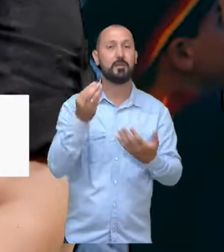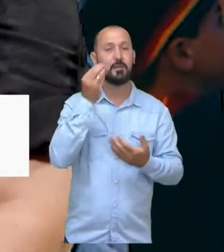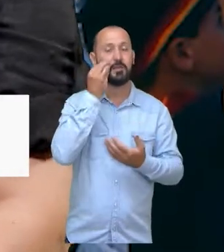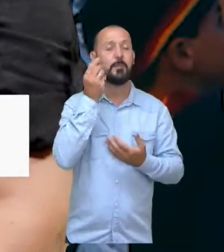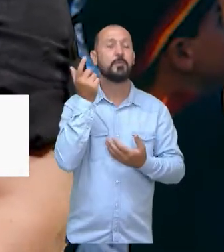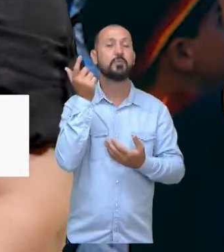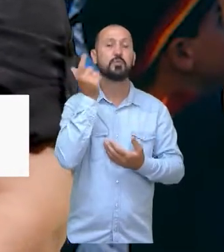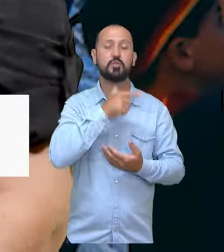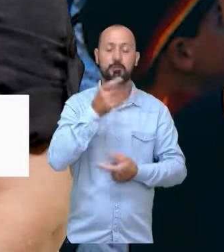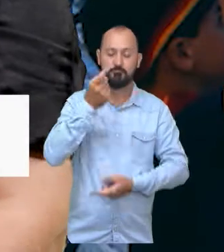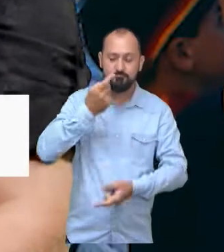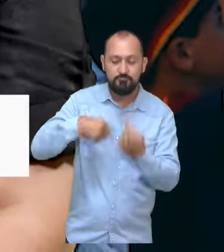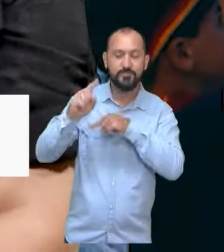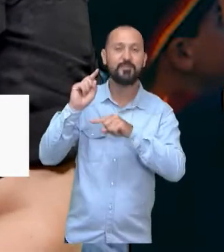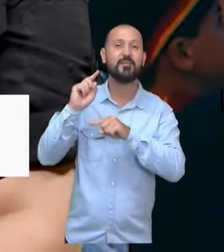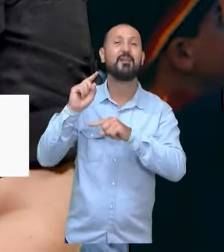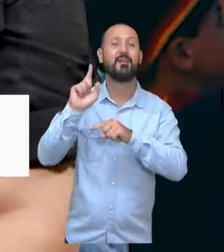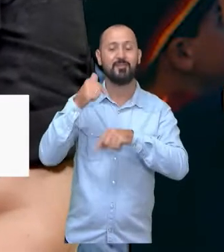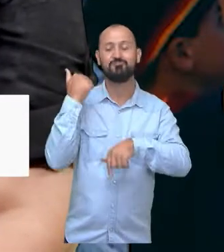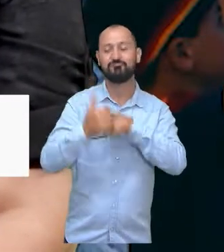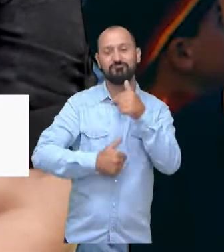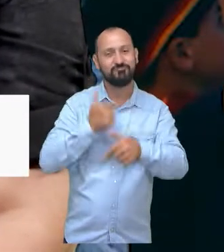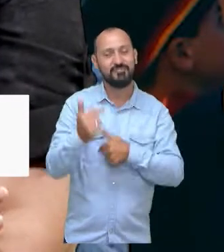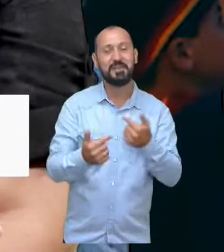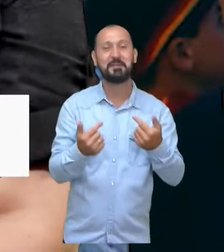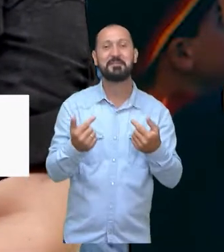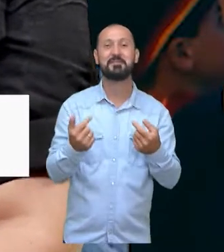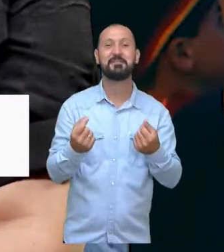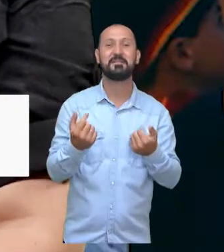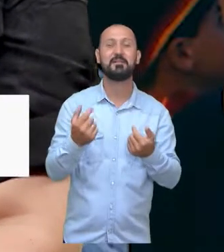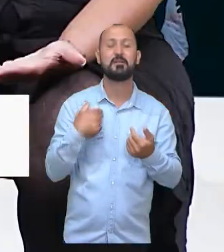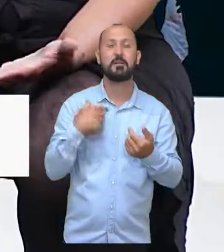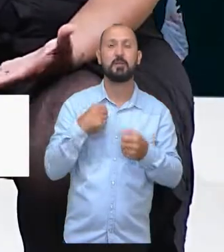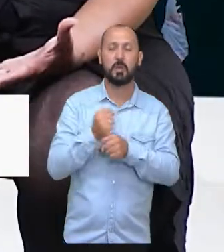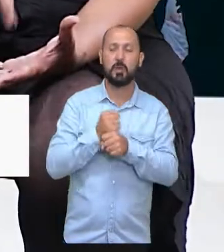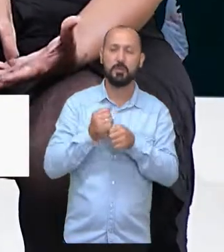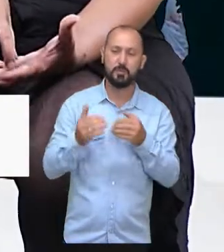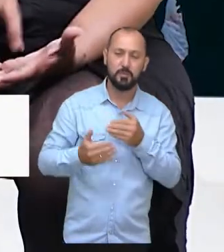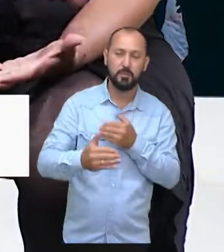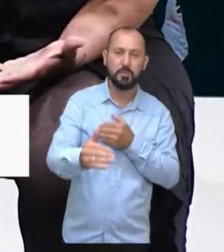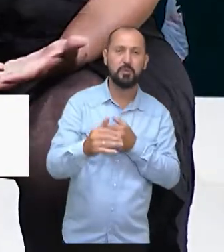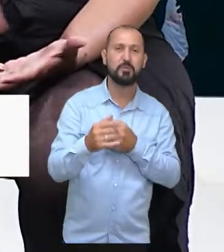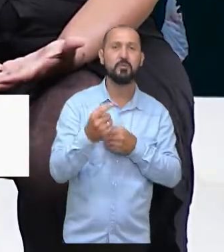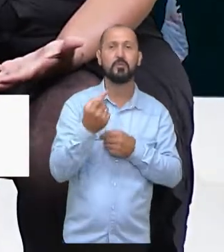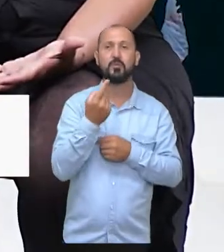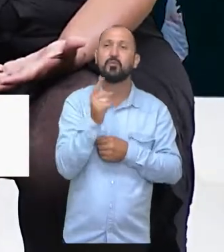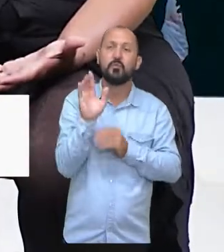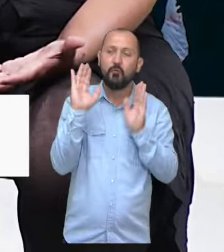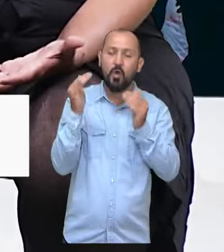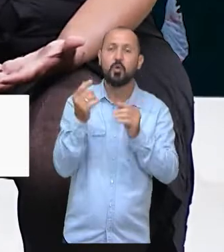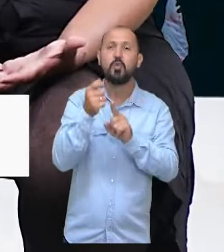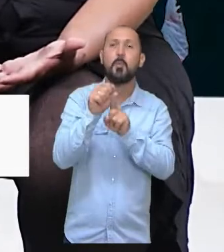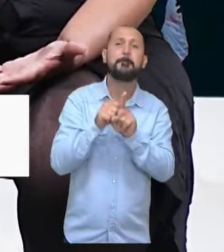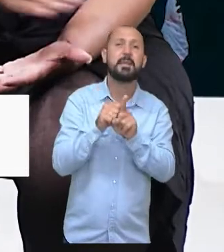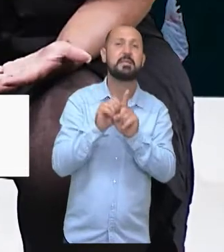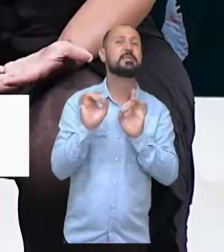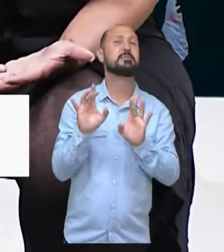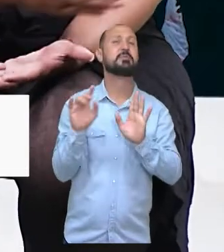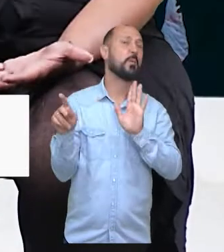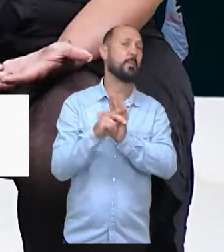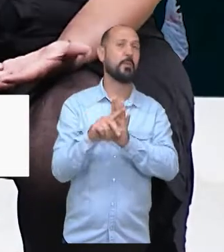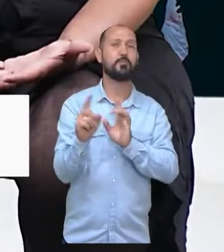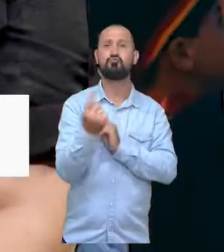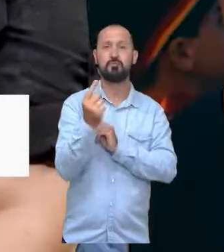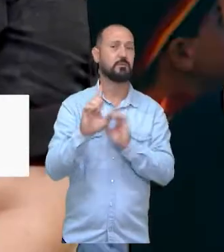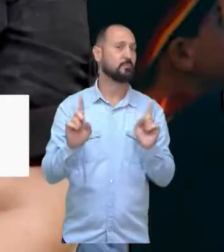superar isso sempre, né? É um trabalho que acontece ao longo do ano, né? Não fica focado em nenhum mês em específico. A